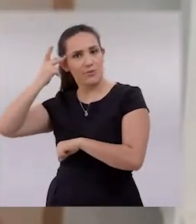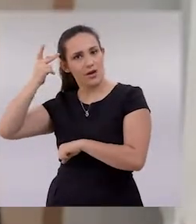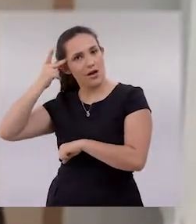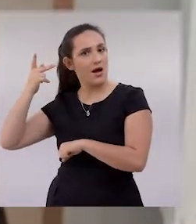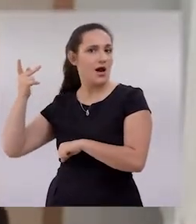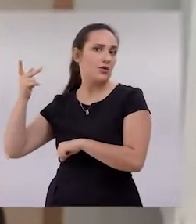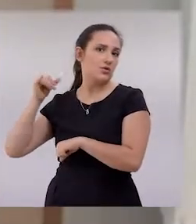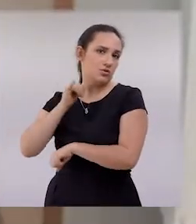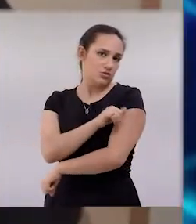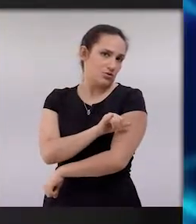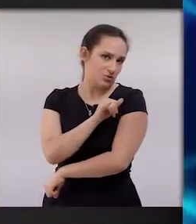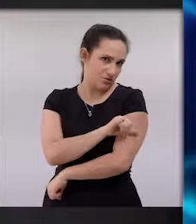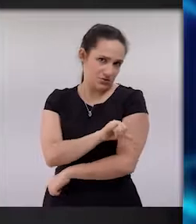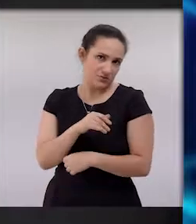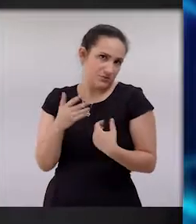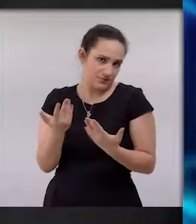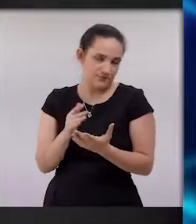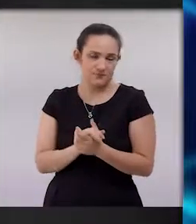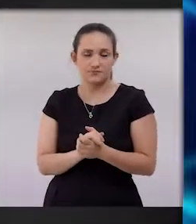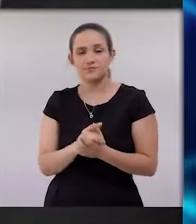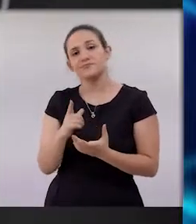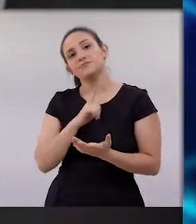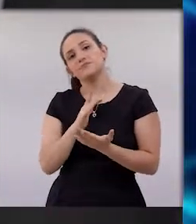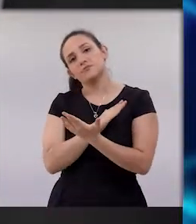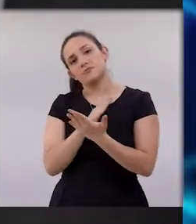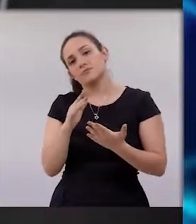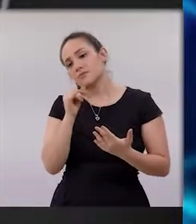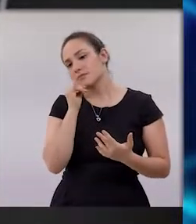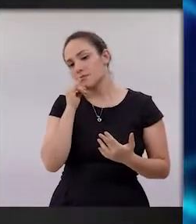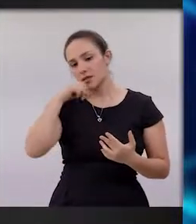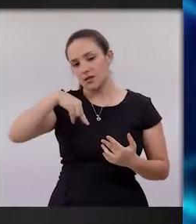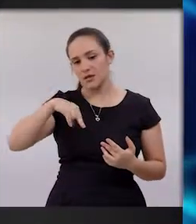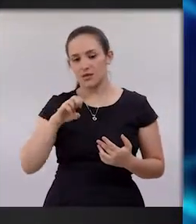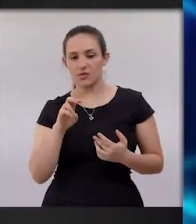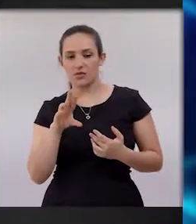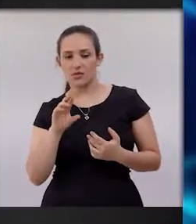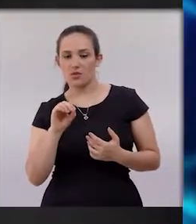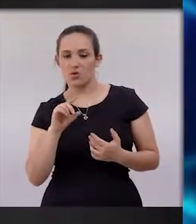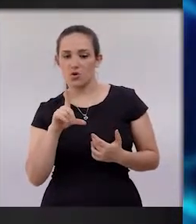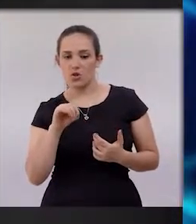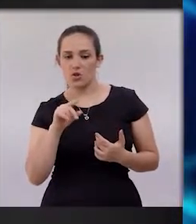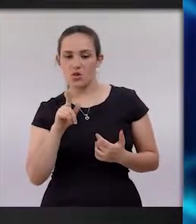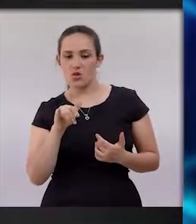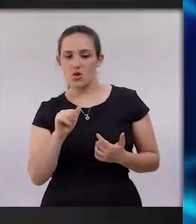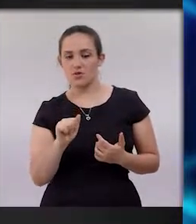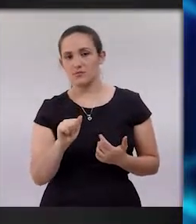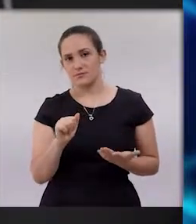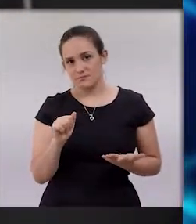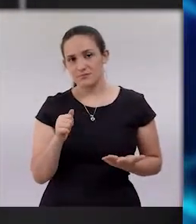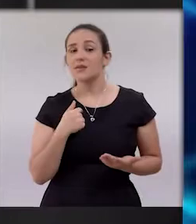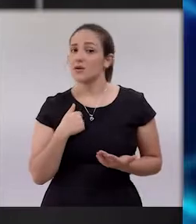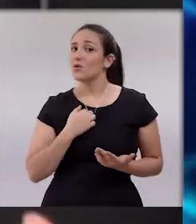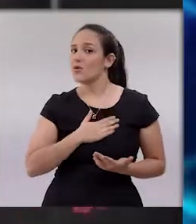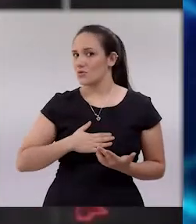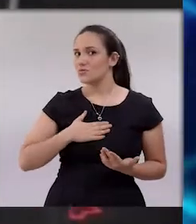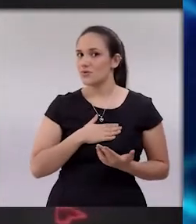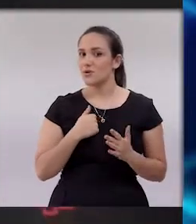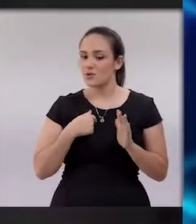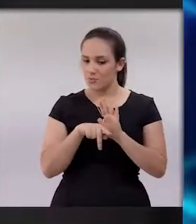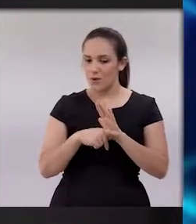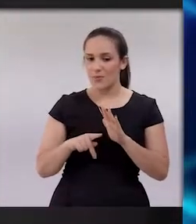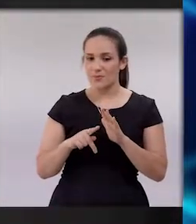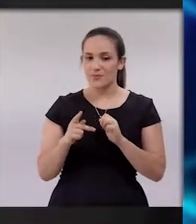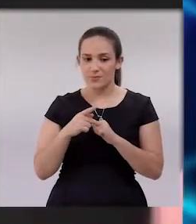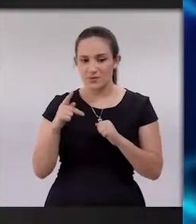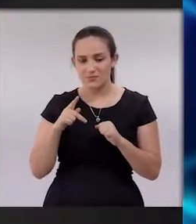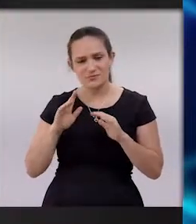nas capitais. E algumas especialidades, como a neurologia, no caso específico, me interessou porque eu